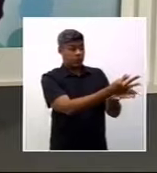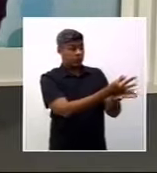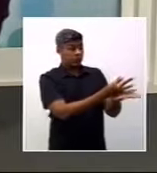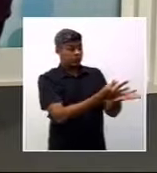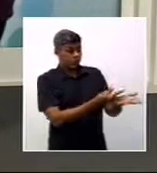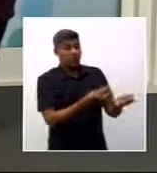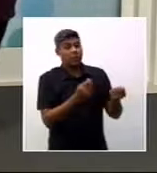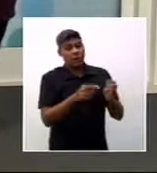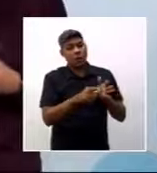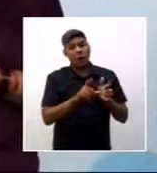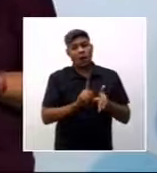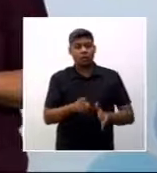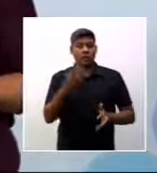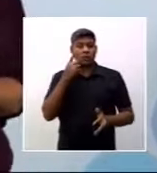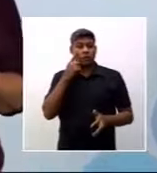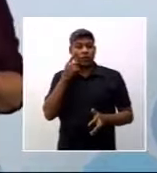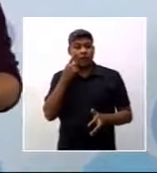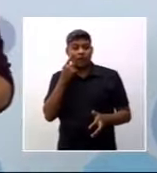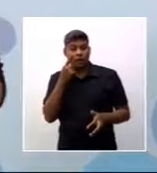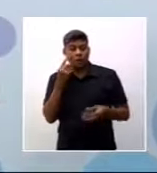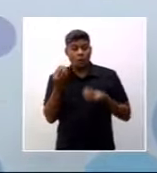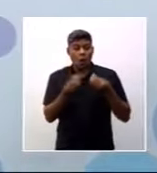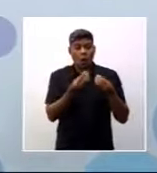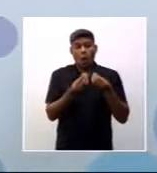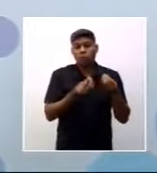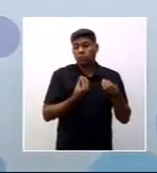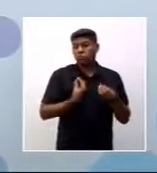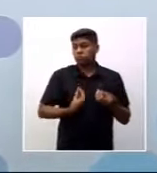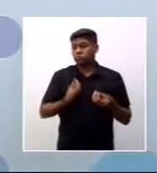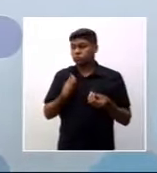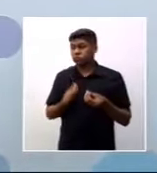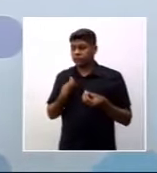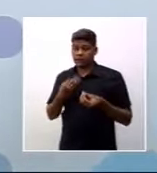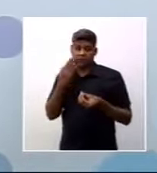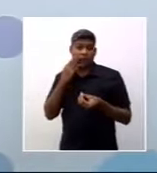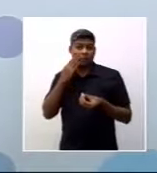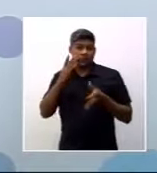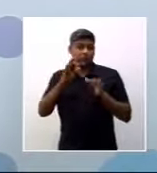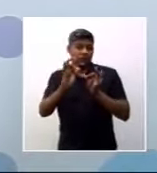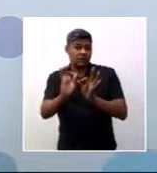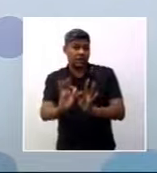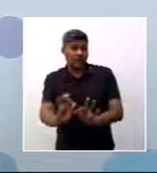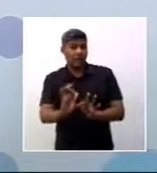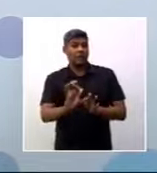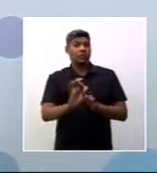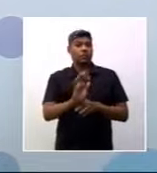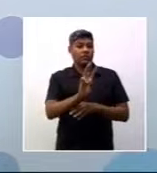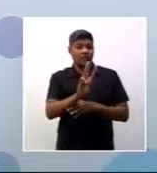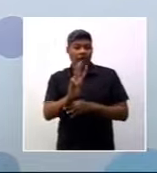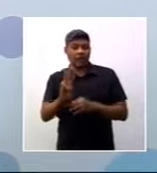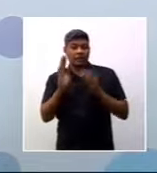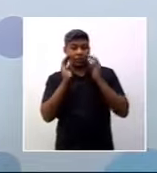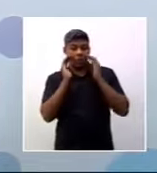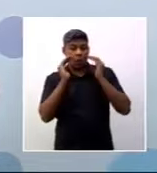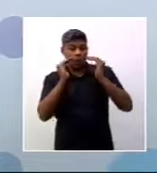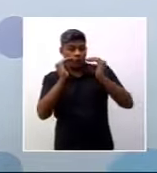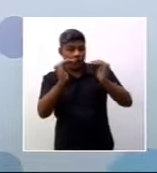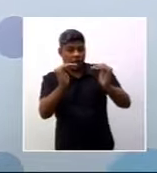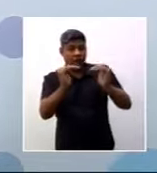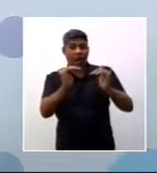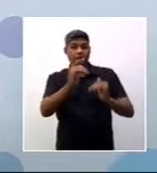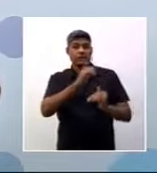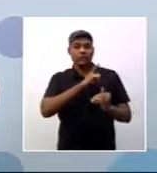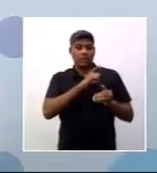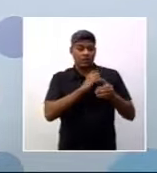é bom anda machucada por que você não tem a fonte da onde aquilo saiu então o ideal é ir em sites confiáveis e sais que tem uma